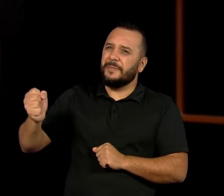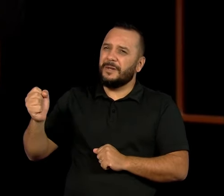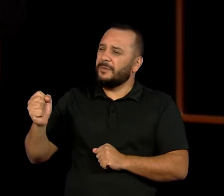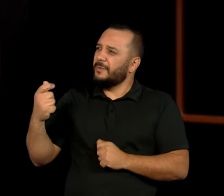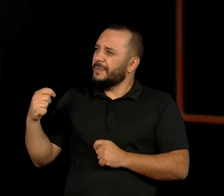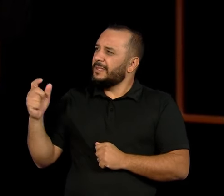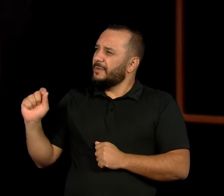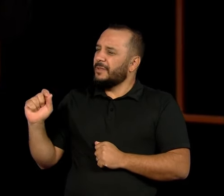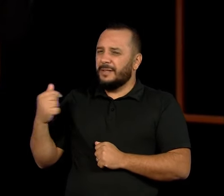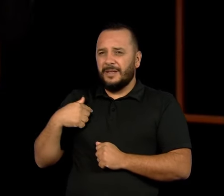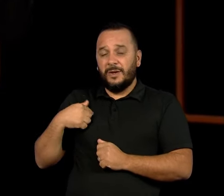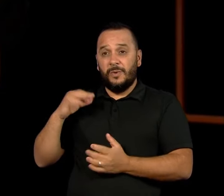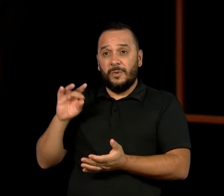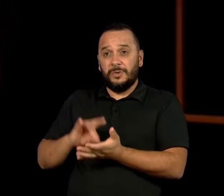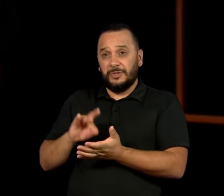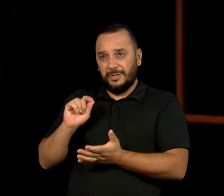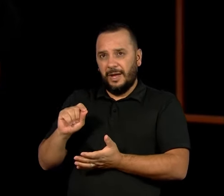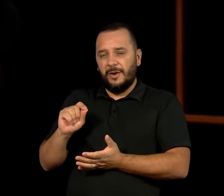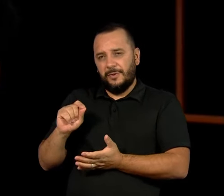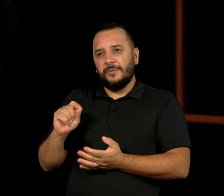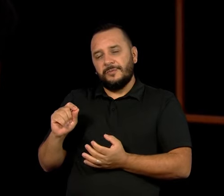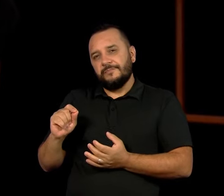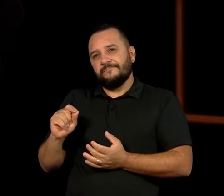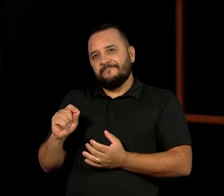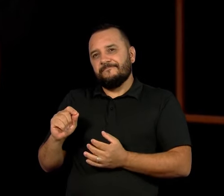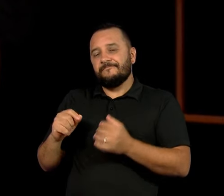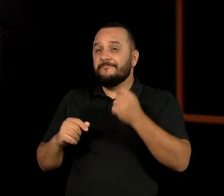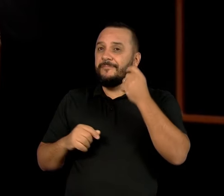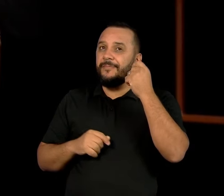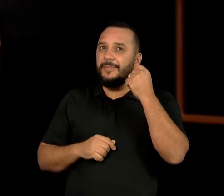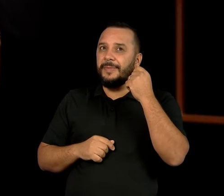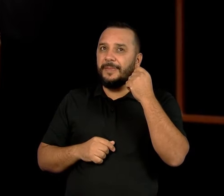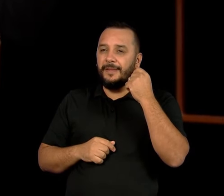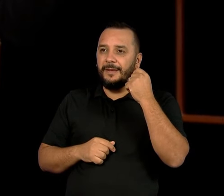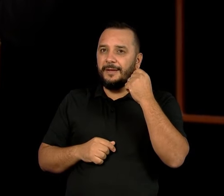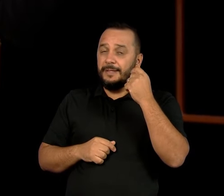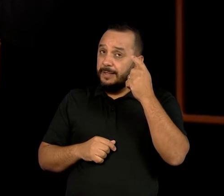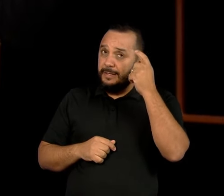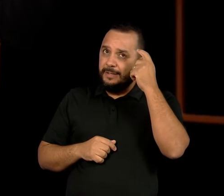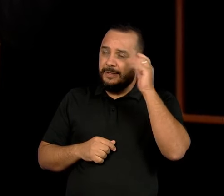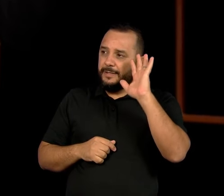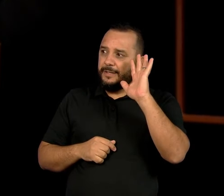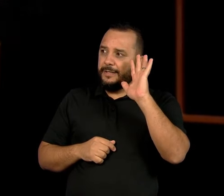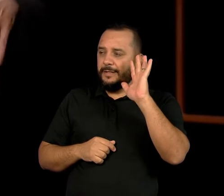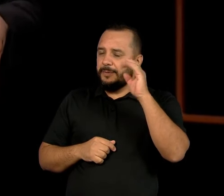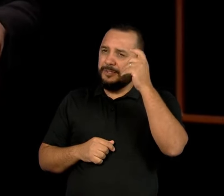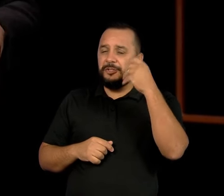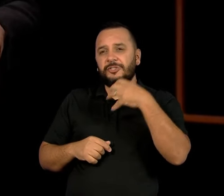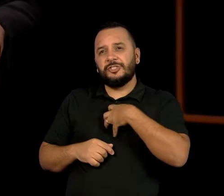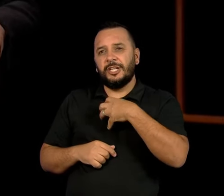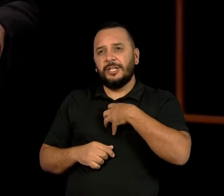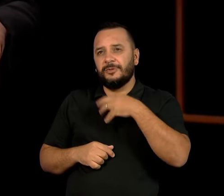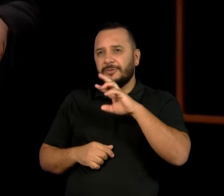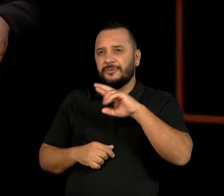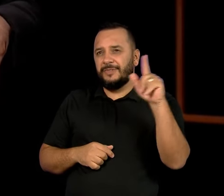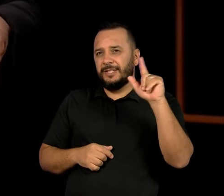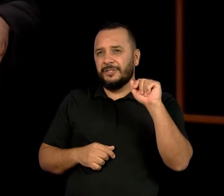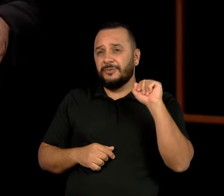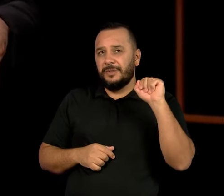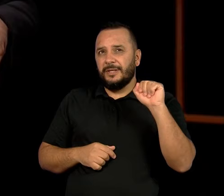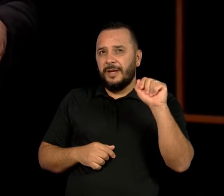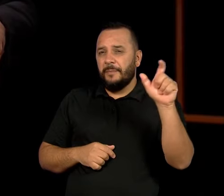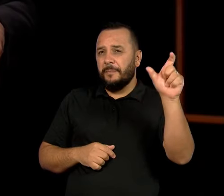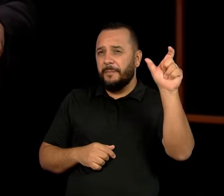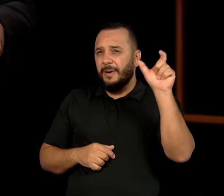original, algo para dar um gimmick. E sabe-se lá de onde veio assim a palavra